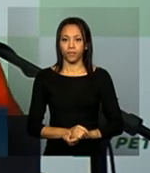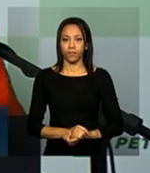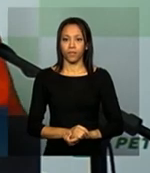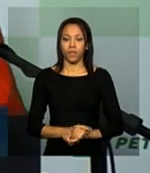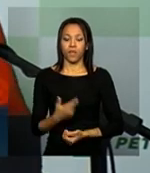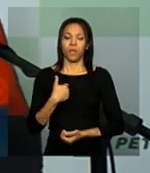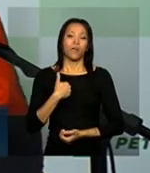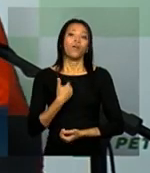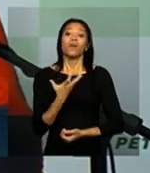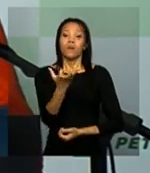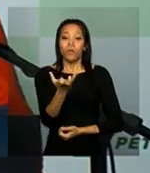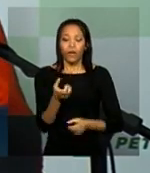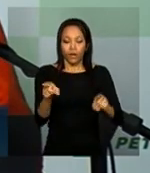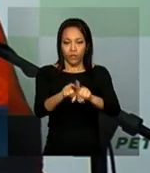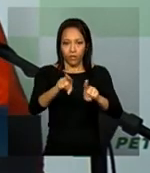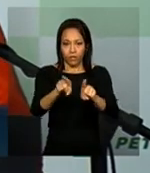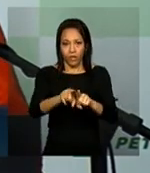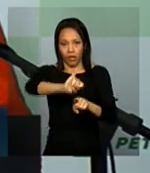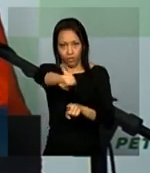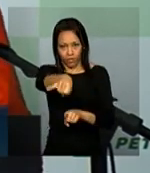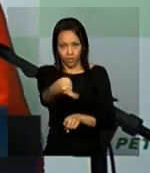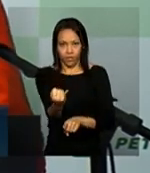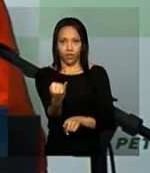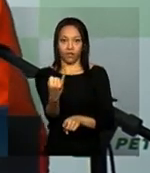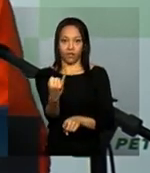Eu queria também aproveitar que eu estou aqui.